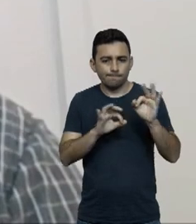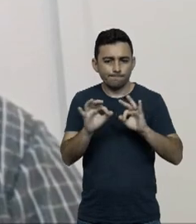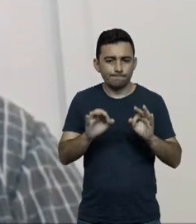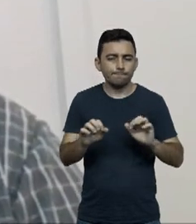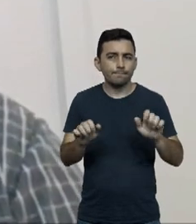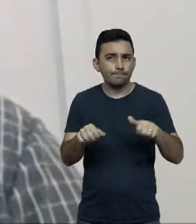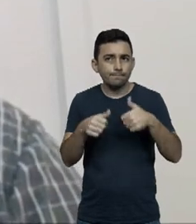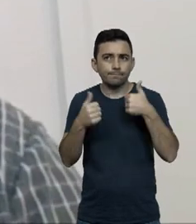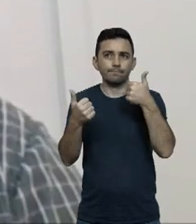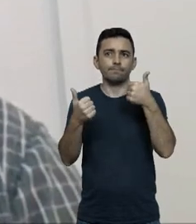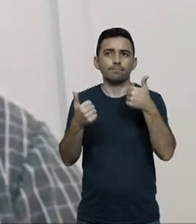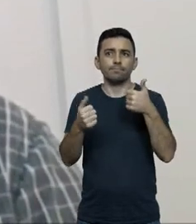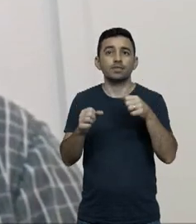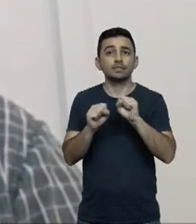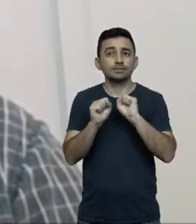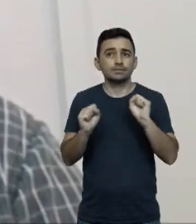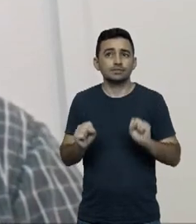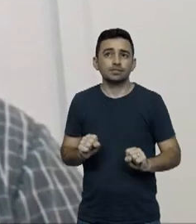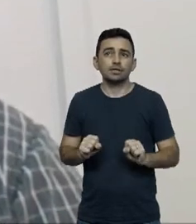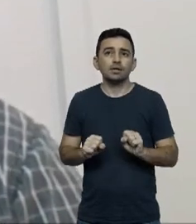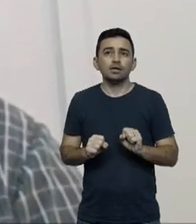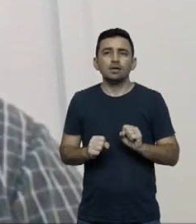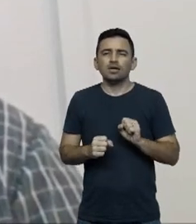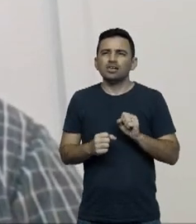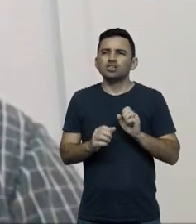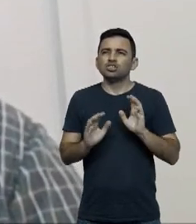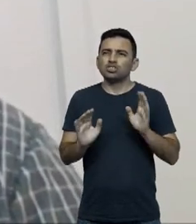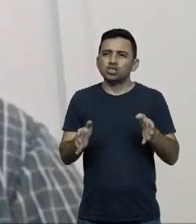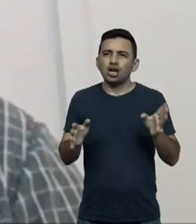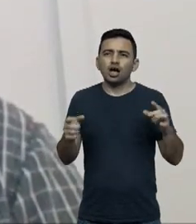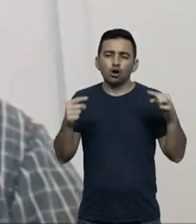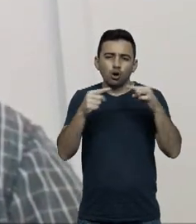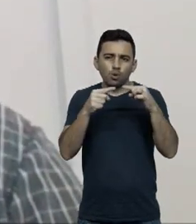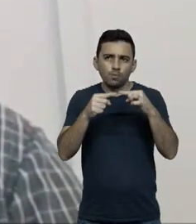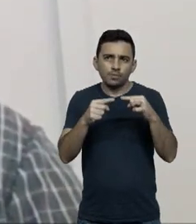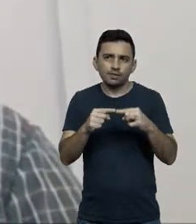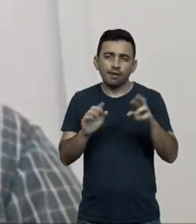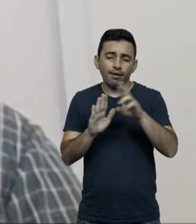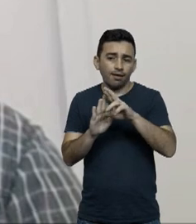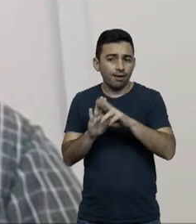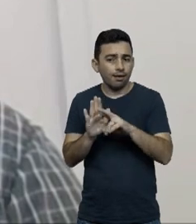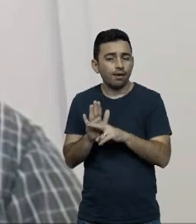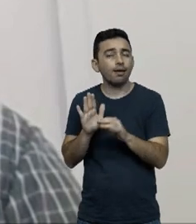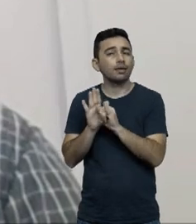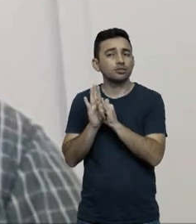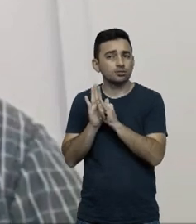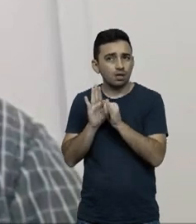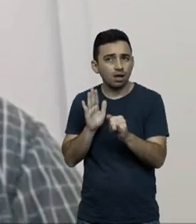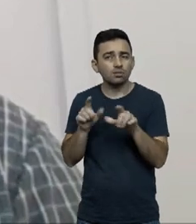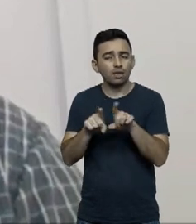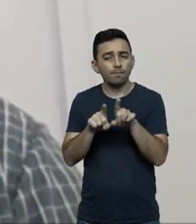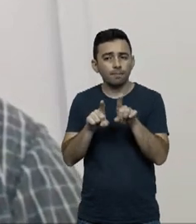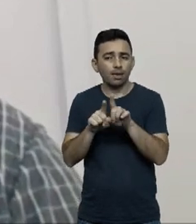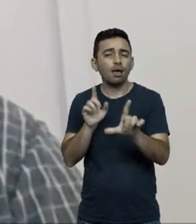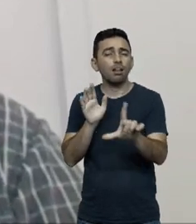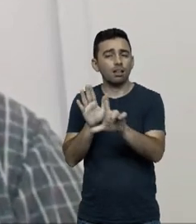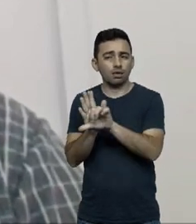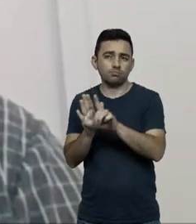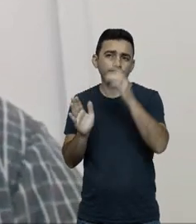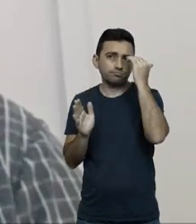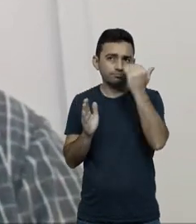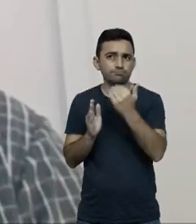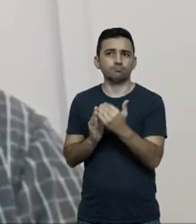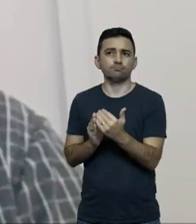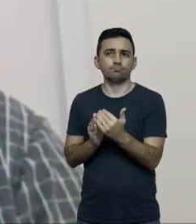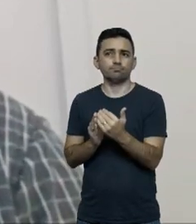é um sistema que ele tá todo pa e como forma as regras do edital E conforme as regras da legislação a gente